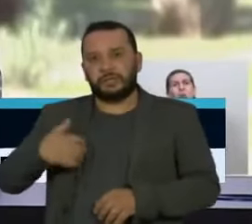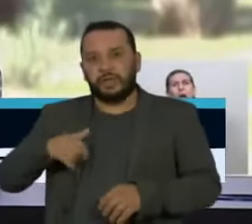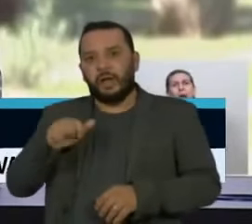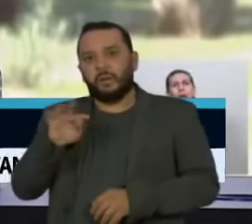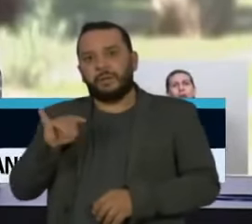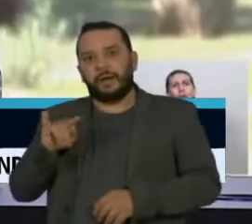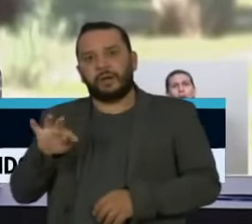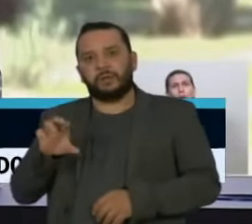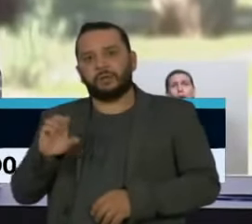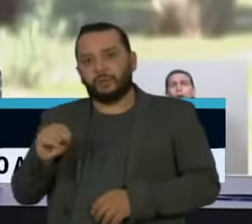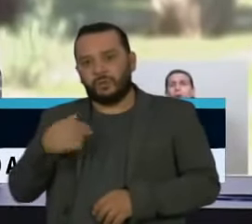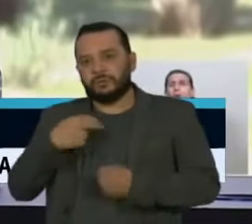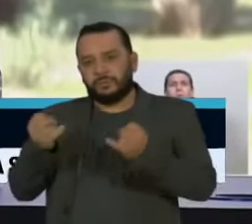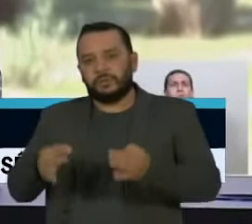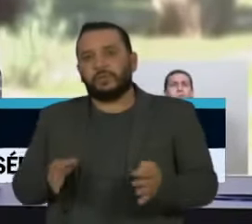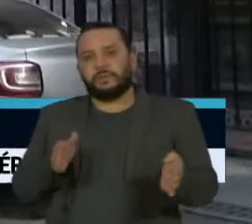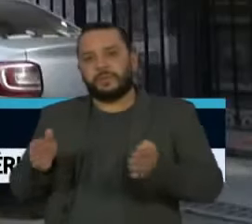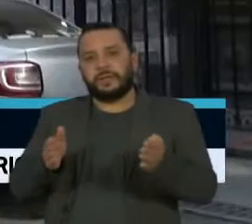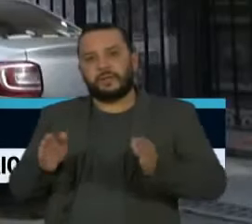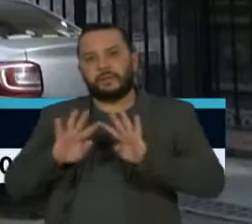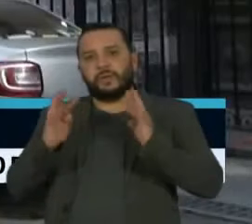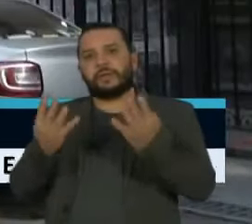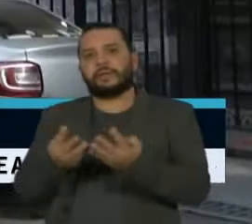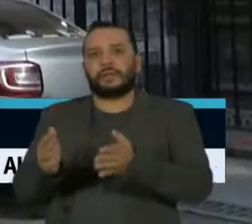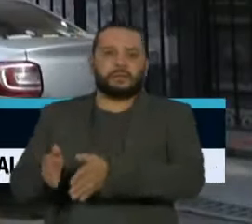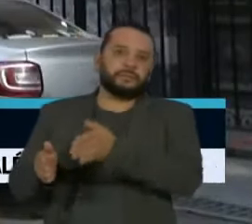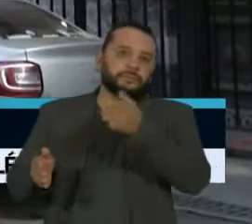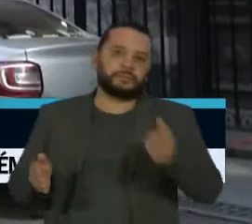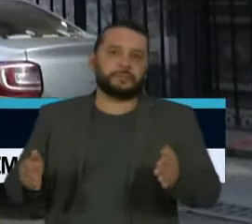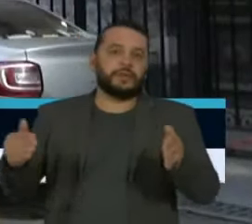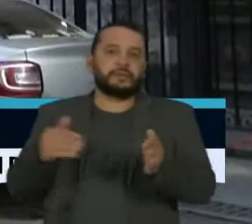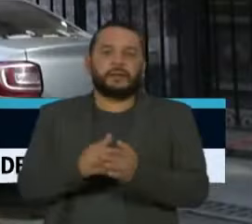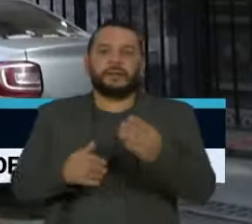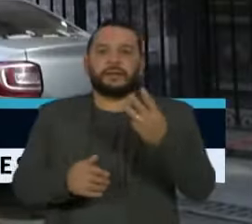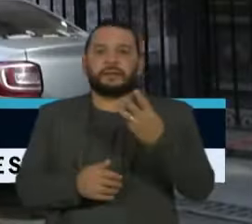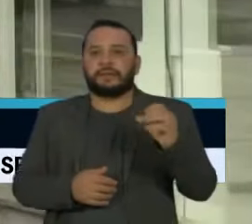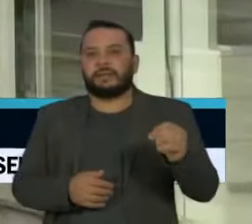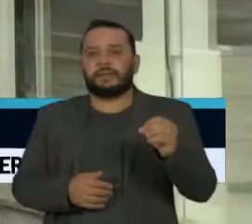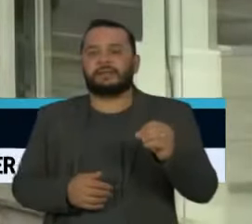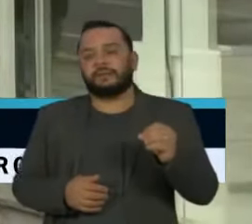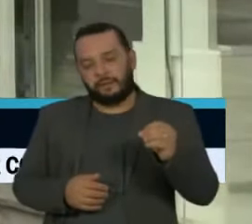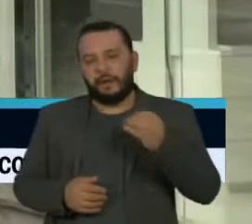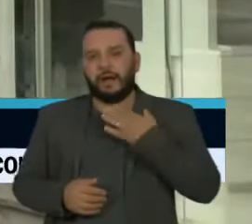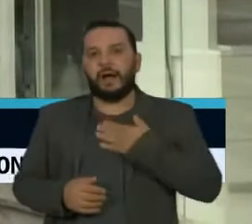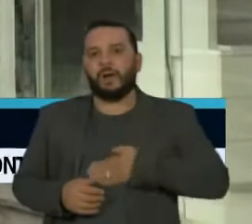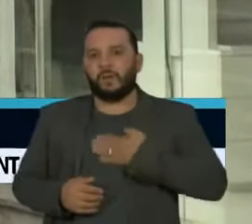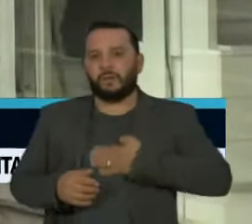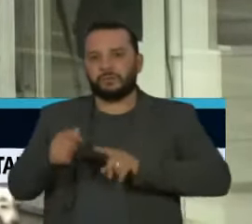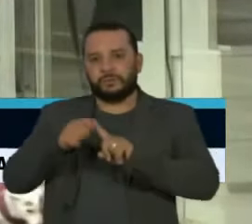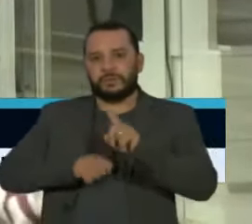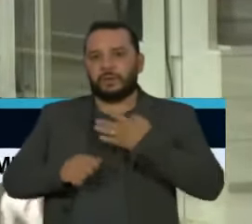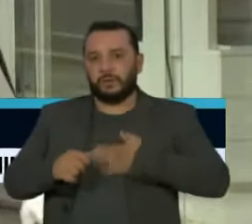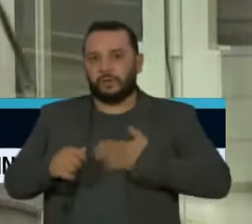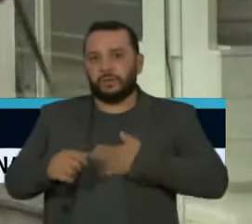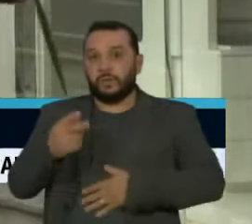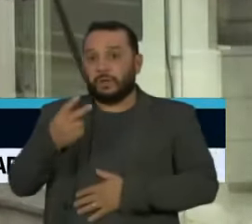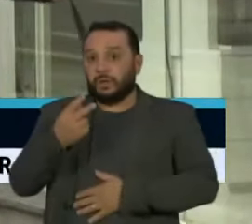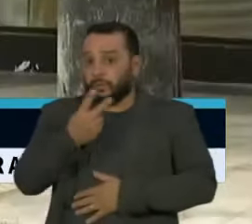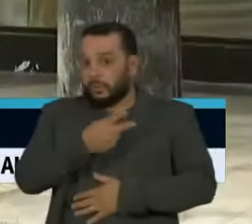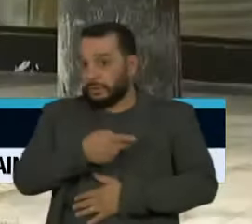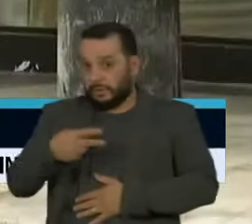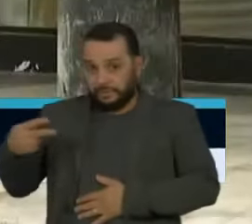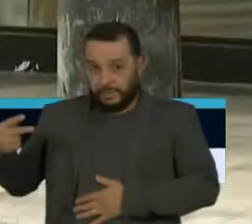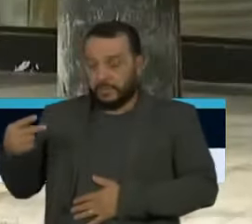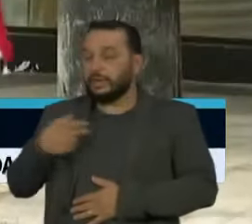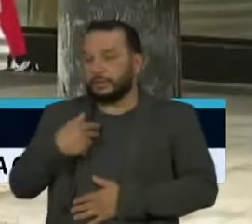hoje a extensão da quarentena no país até pelo menos dia 30 de agosto. Há cerca de 2 semanas, o presidente autorizou